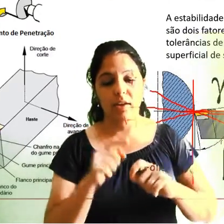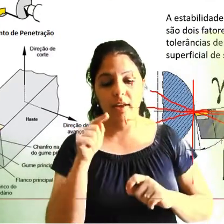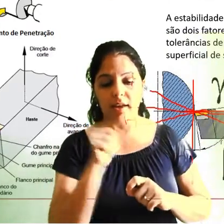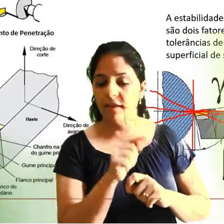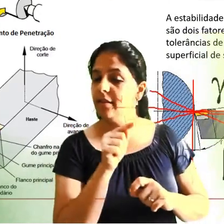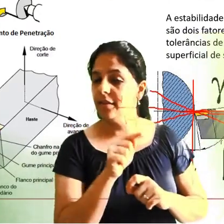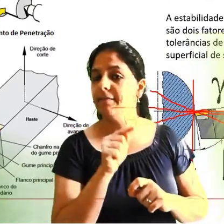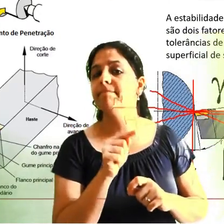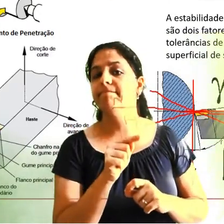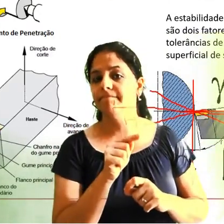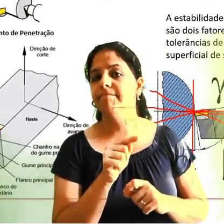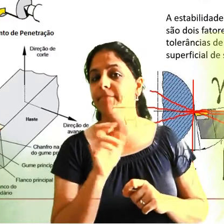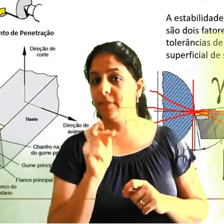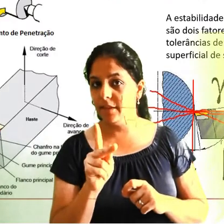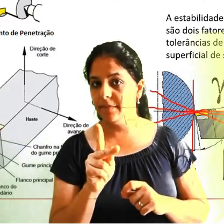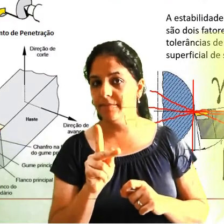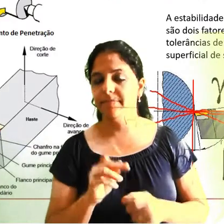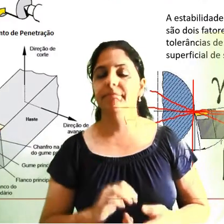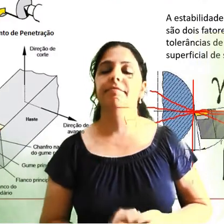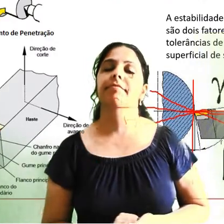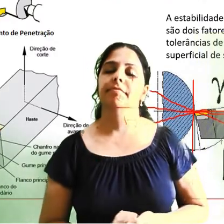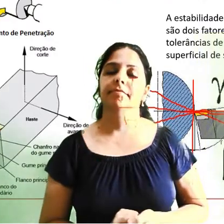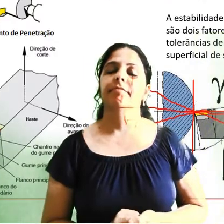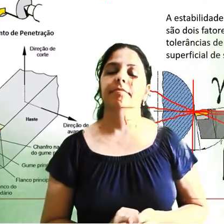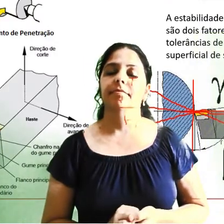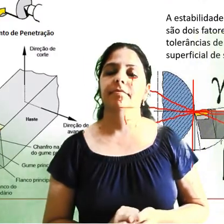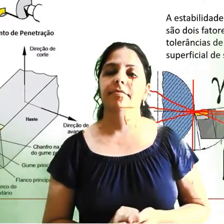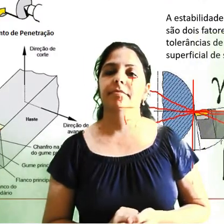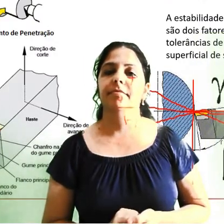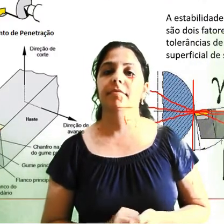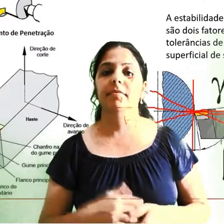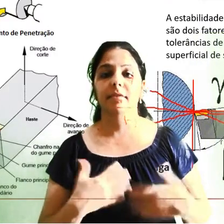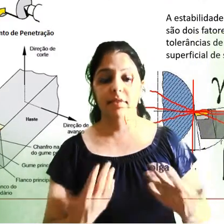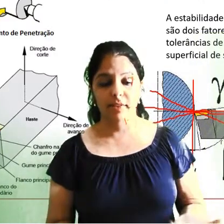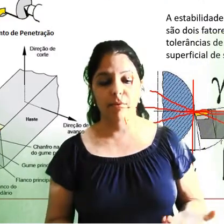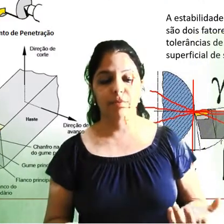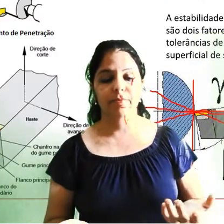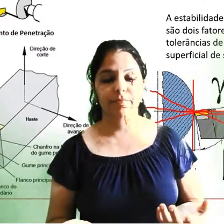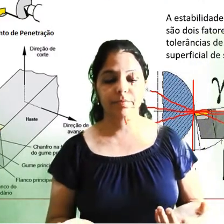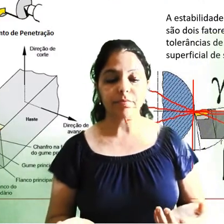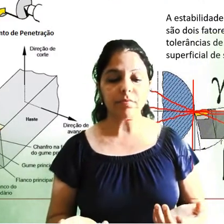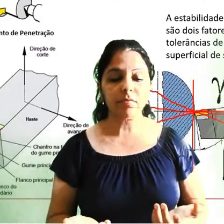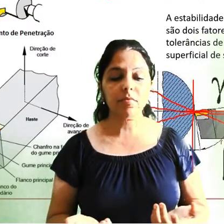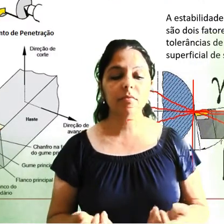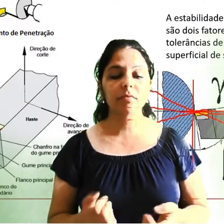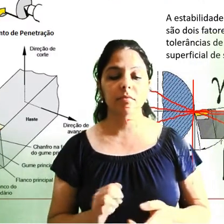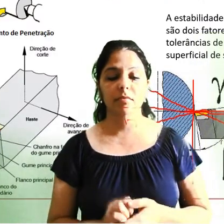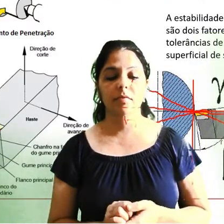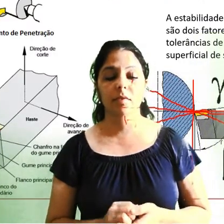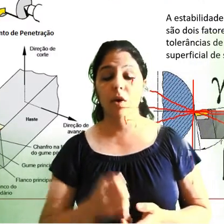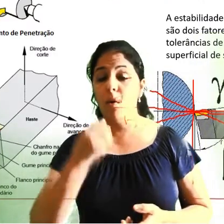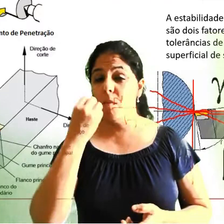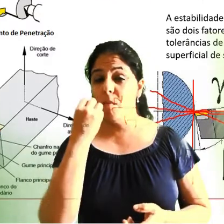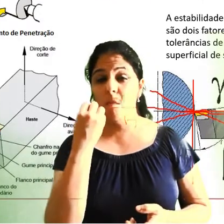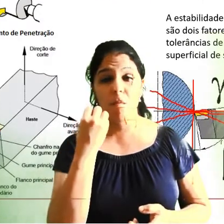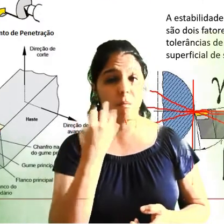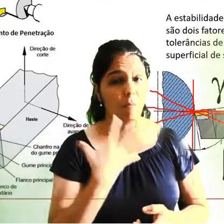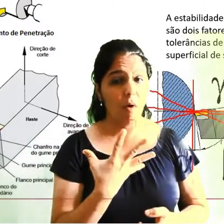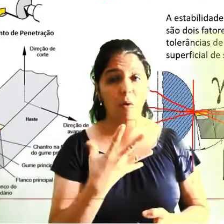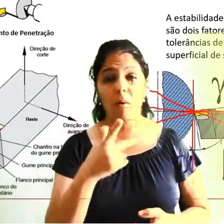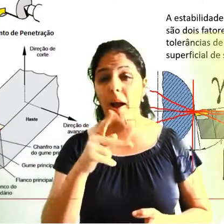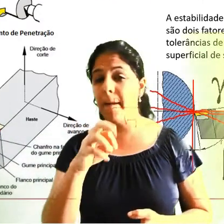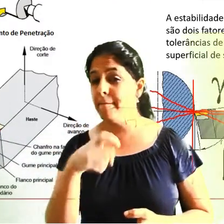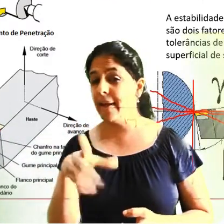é essa forma aqui, beleza? Então para garantir uma ótima